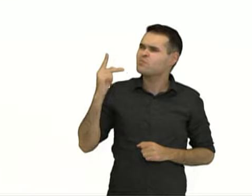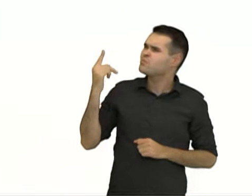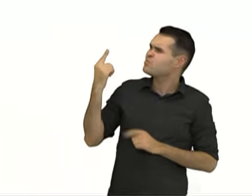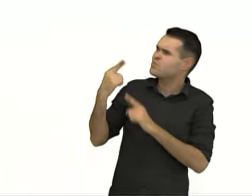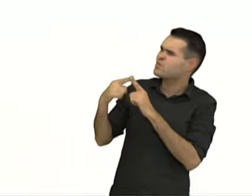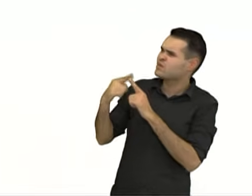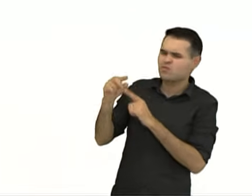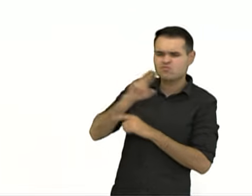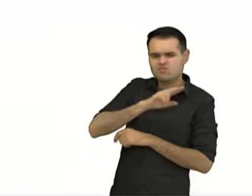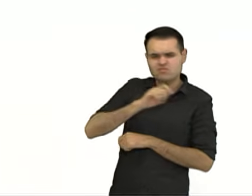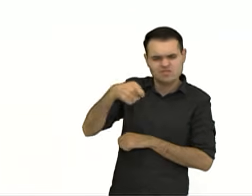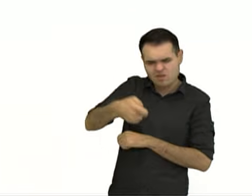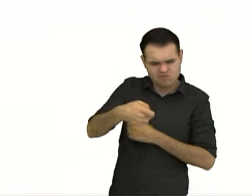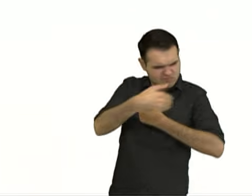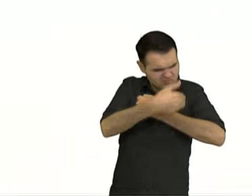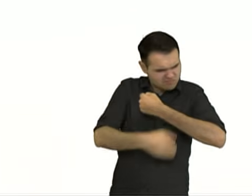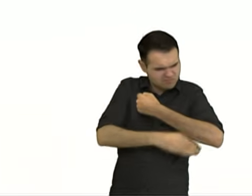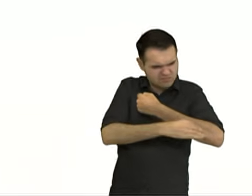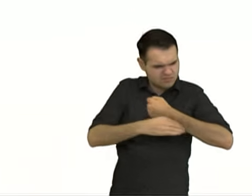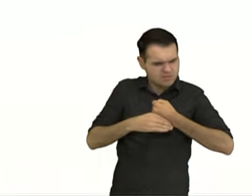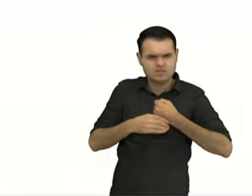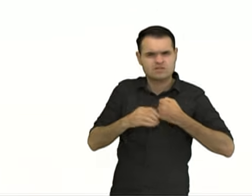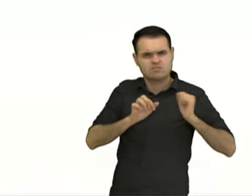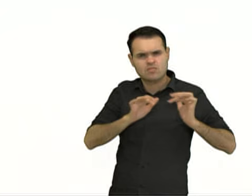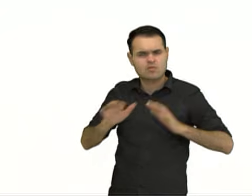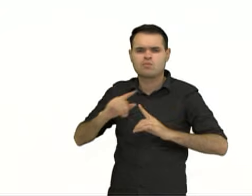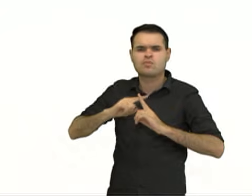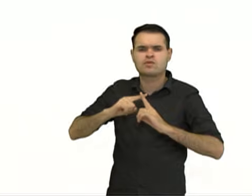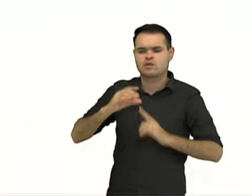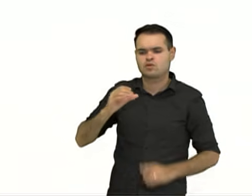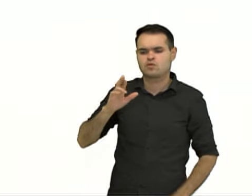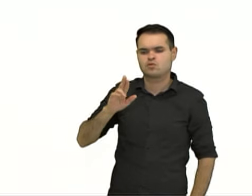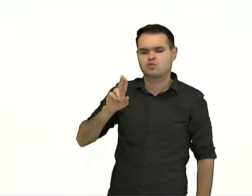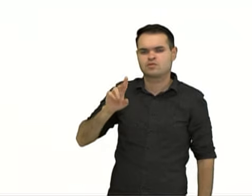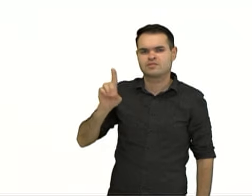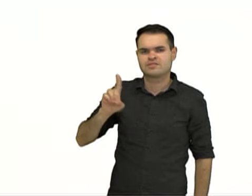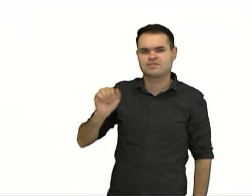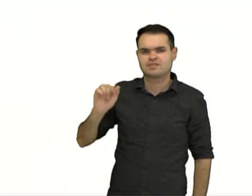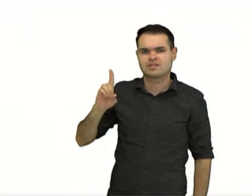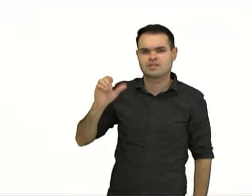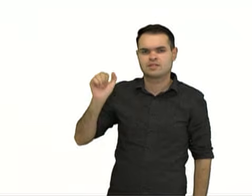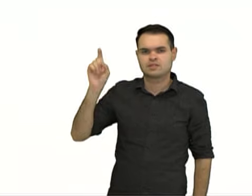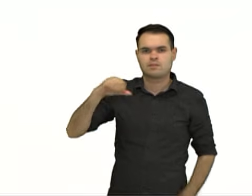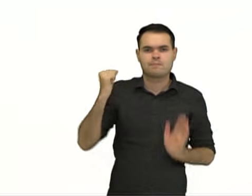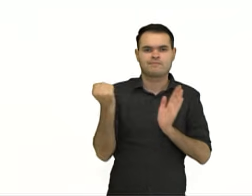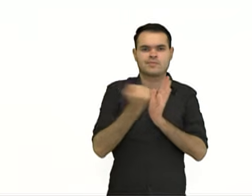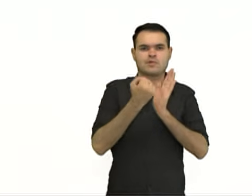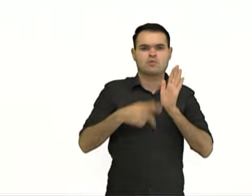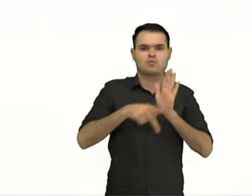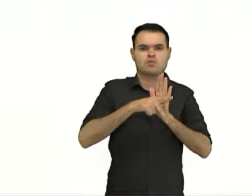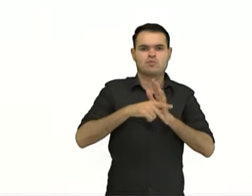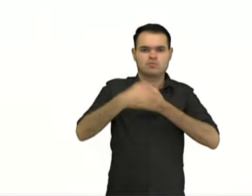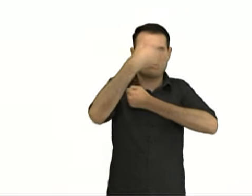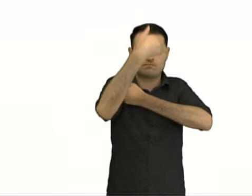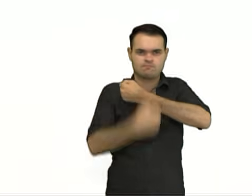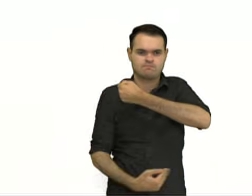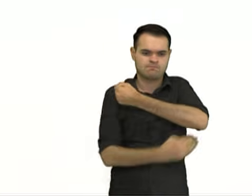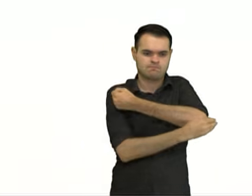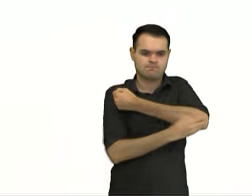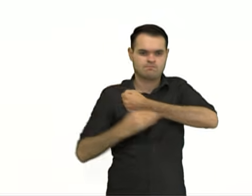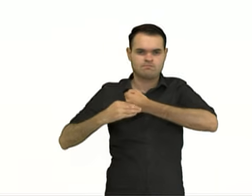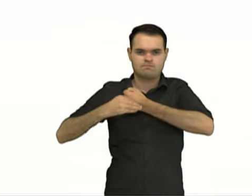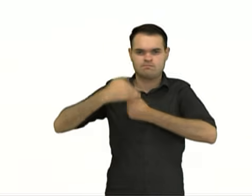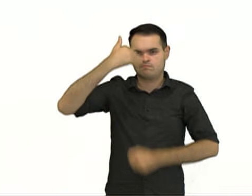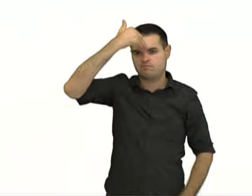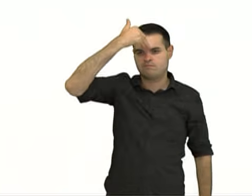cruzada, Então olha aqui, os participantes das cruzadas consideravam-se marcados pelo sinal da cruz e por